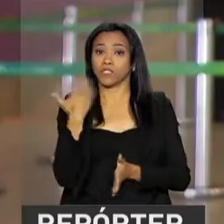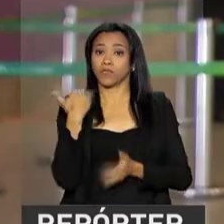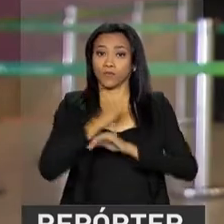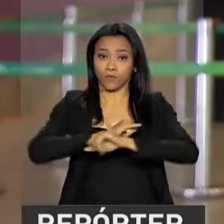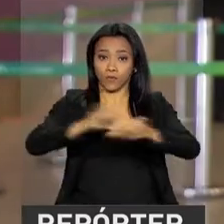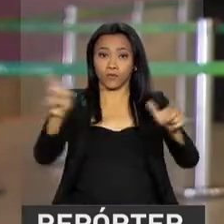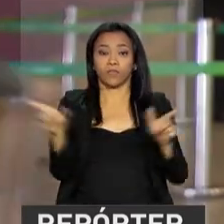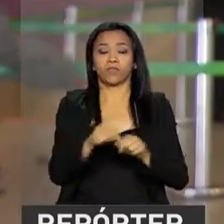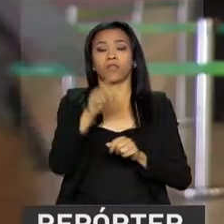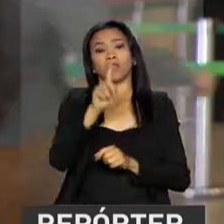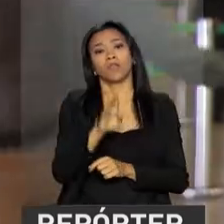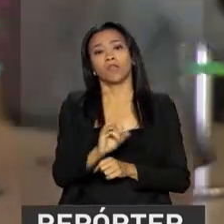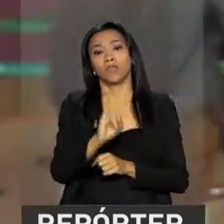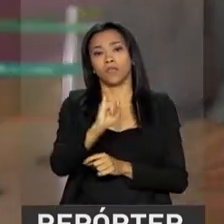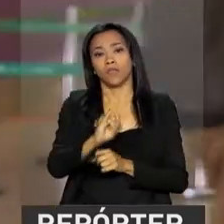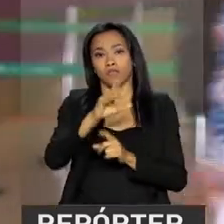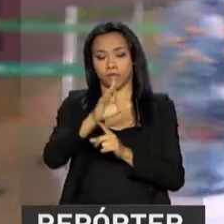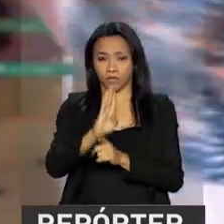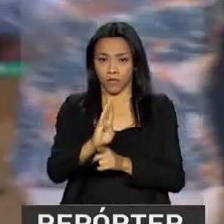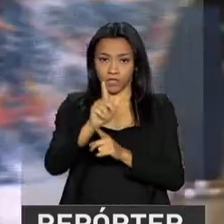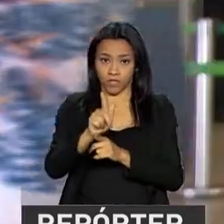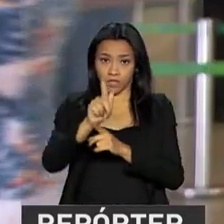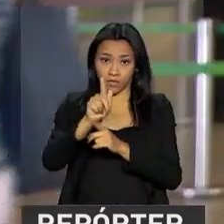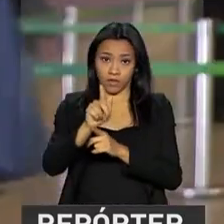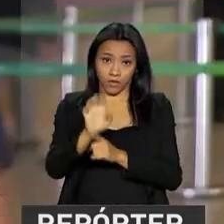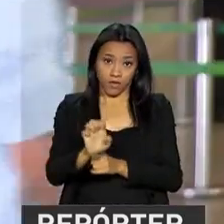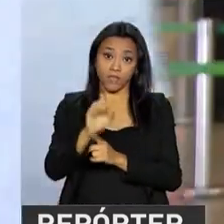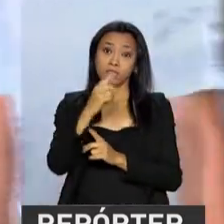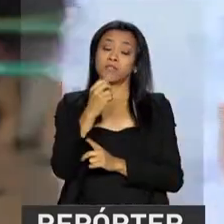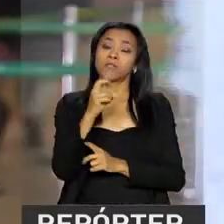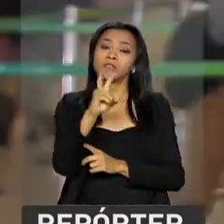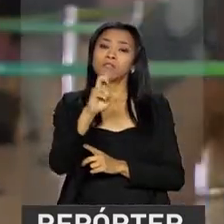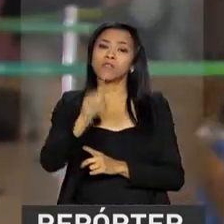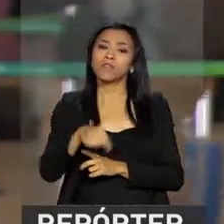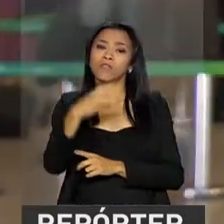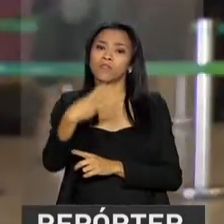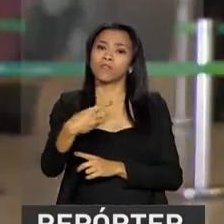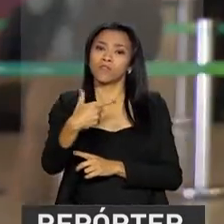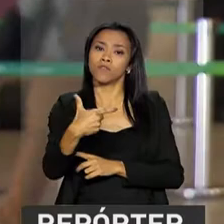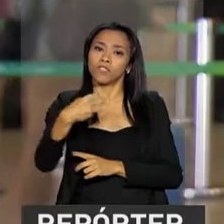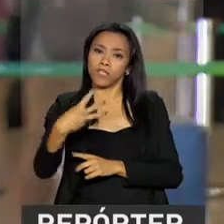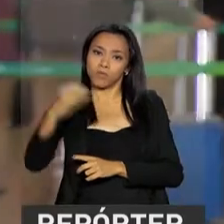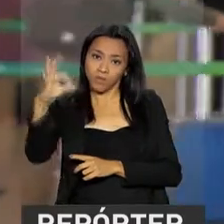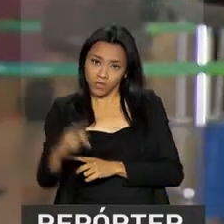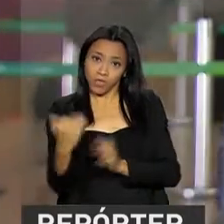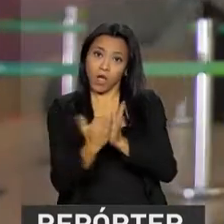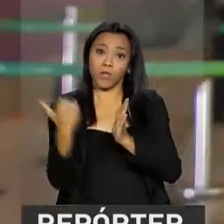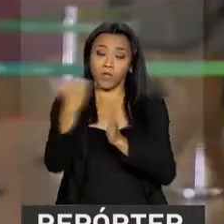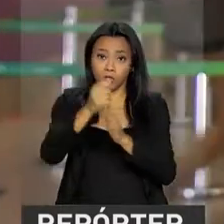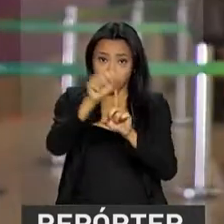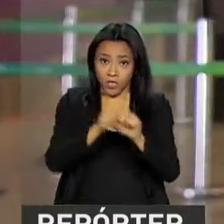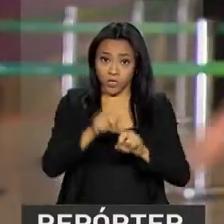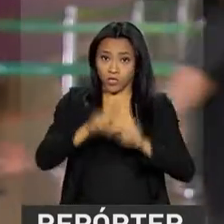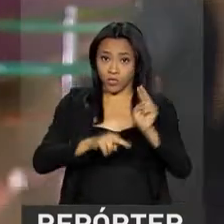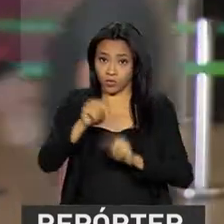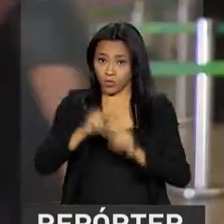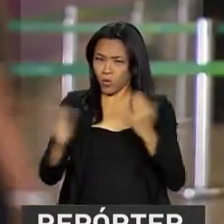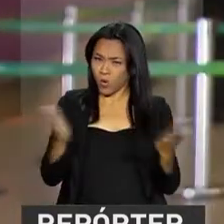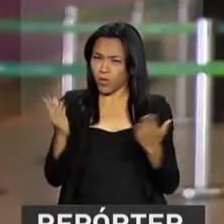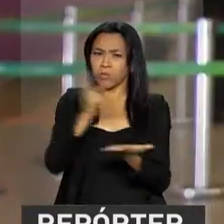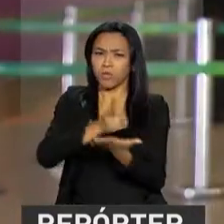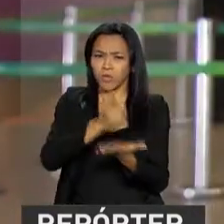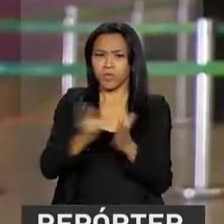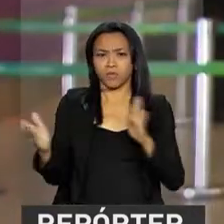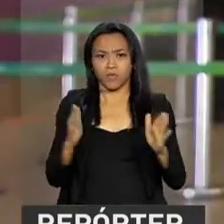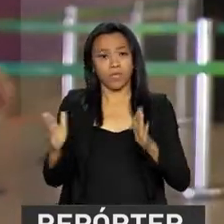IBGE, que mostra um aumento de 5,3% nas atividades turísticas no mês de junho, se comparado ao mês anterior. O